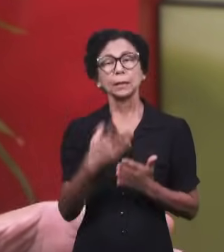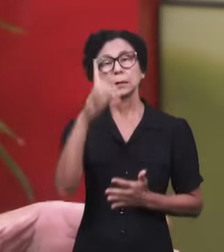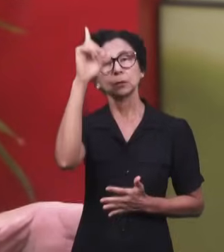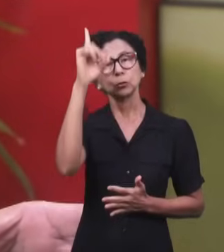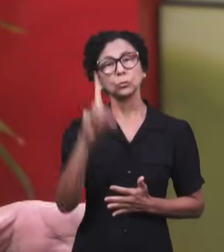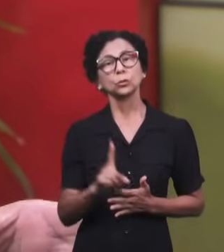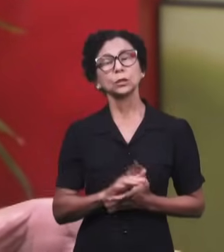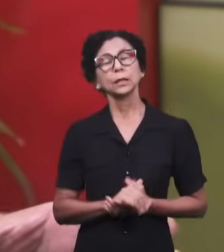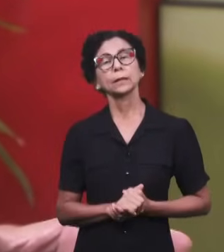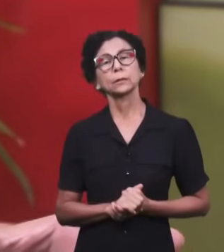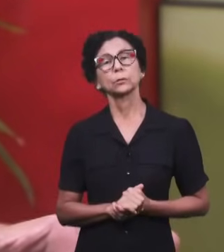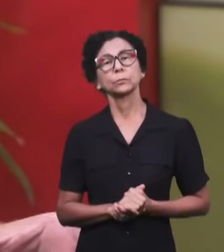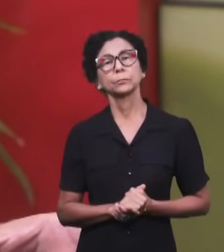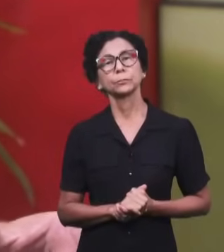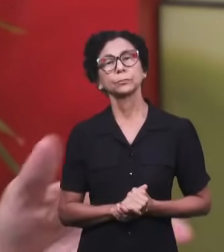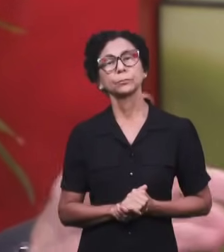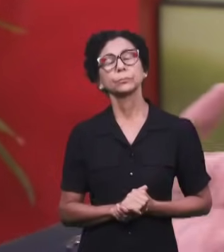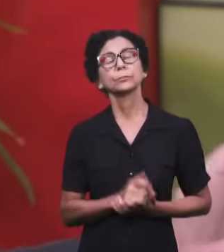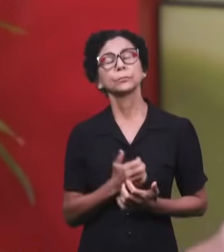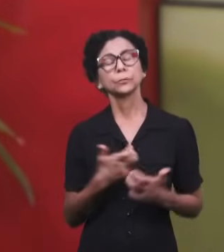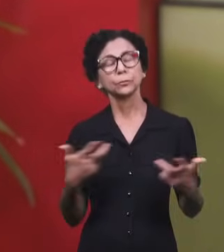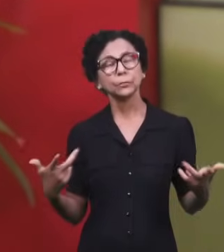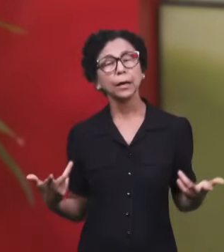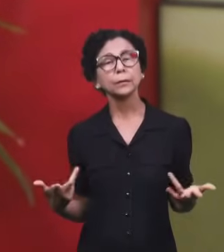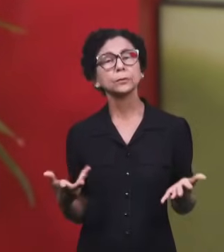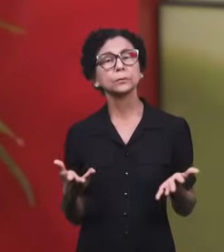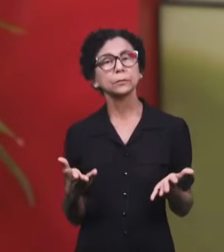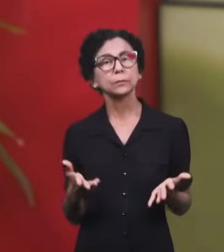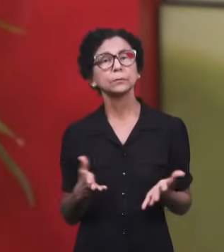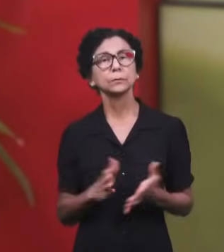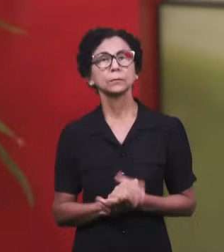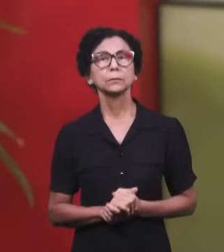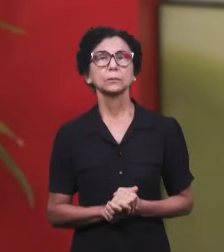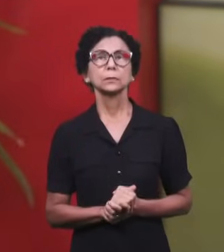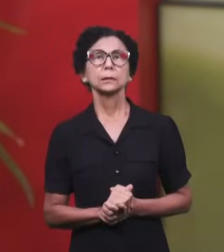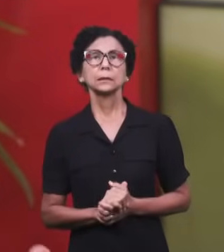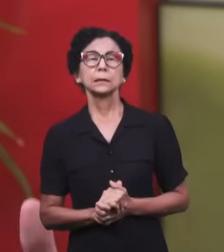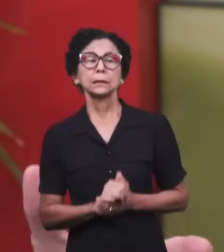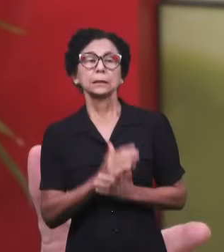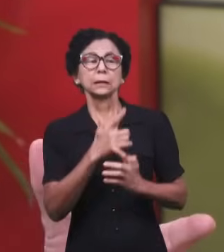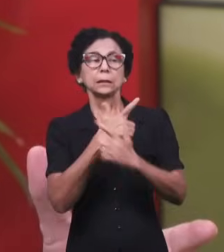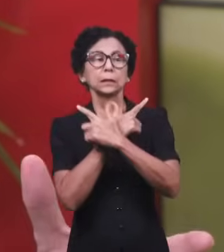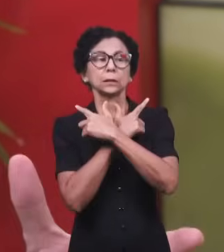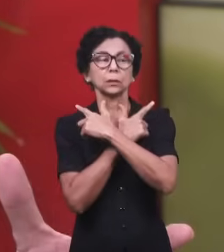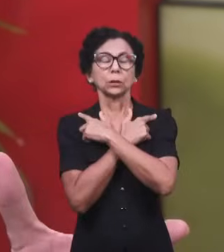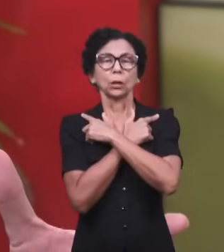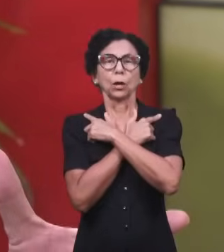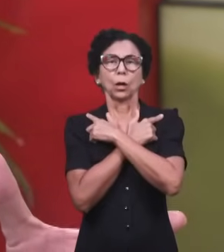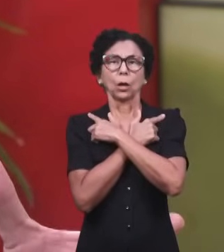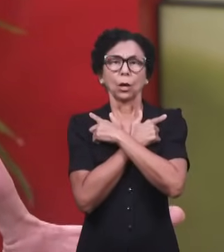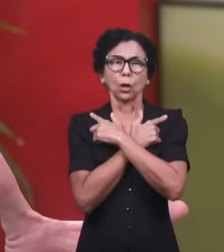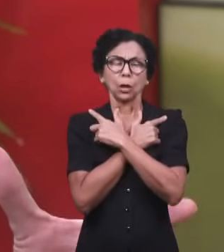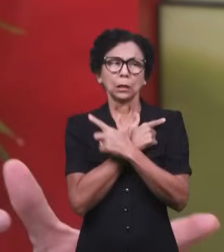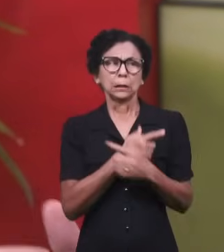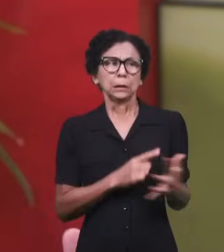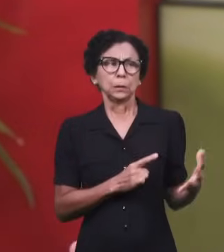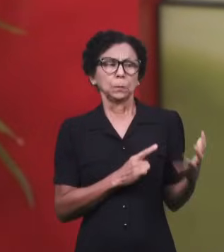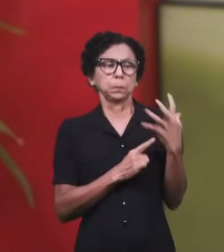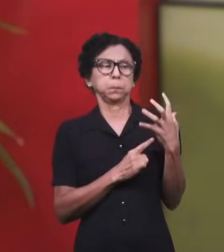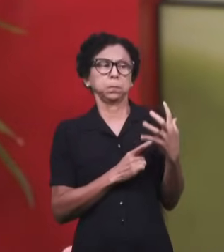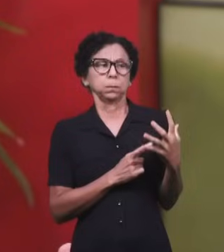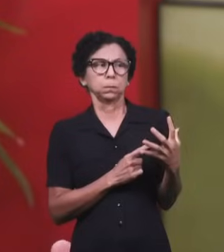como também nós estamos cercados hoje. Aí volta aquele erro de Ló, quando ele ele estava sendo